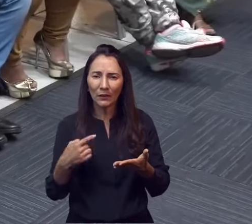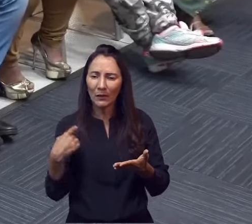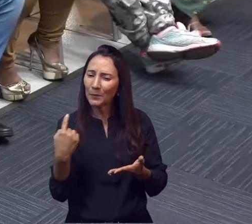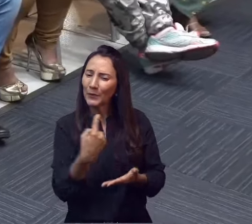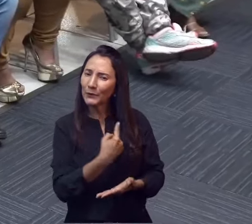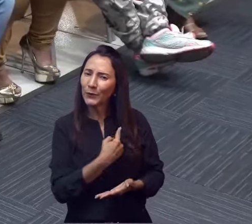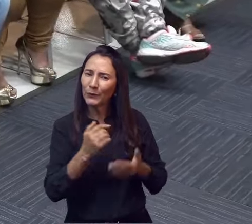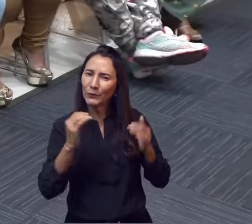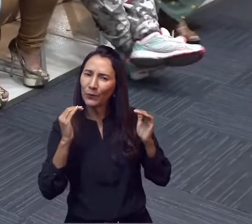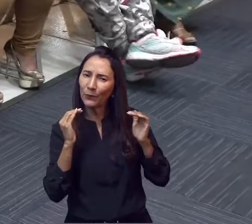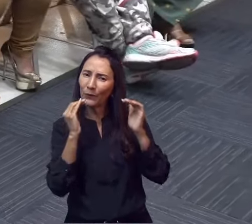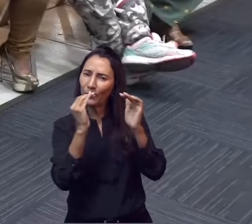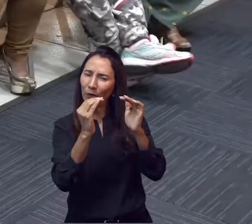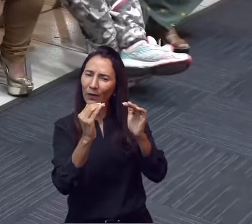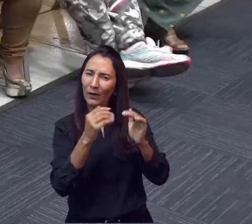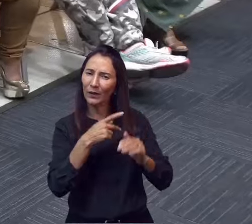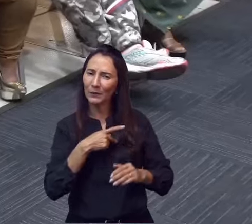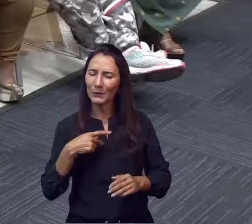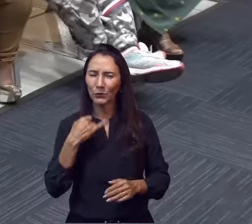pudéssemos honrá-lo